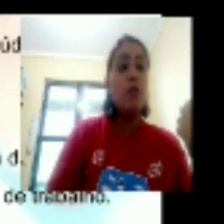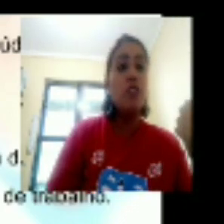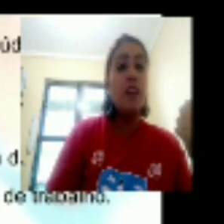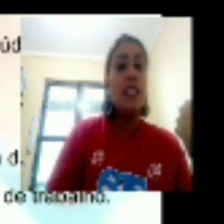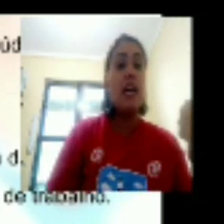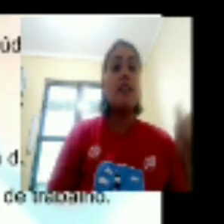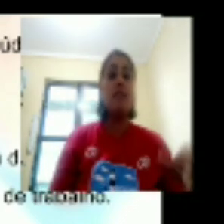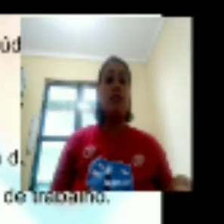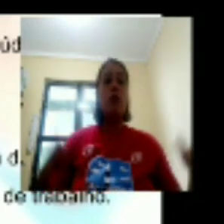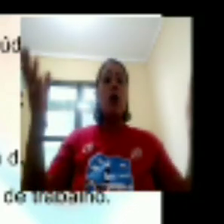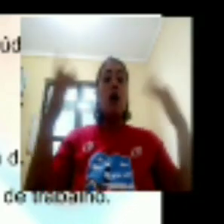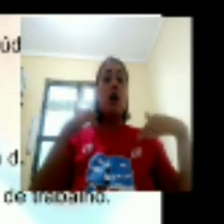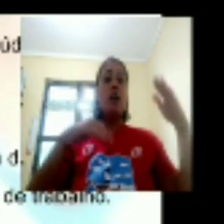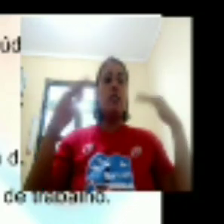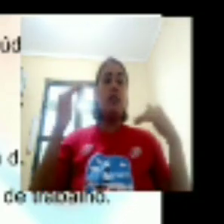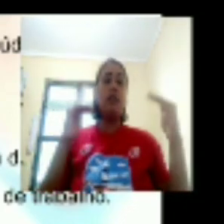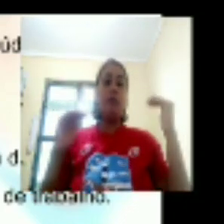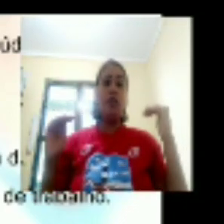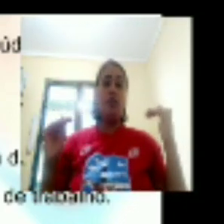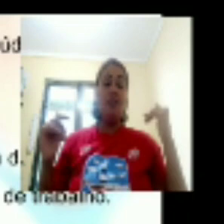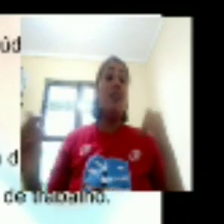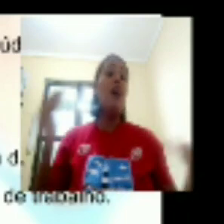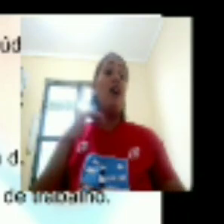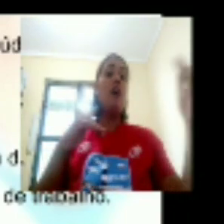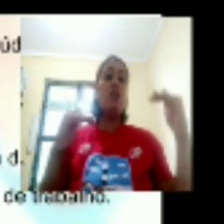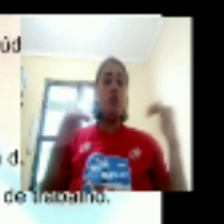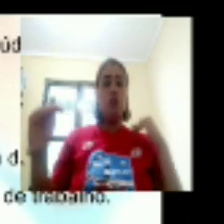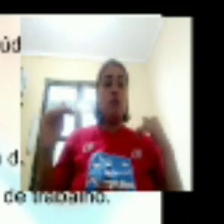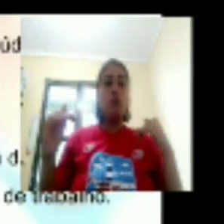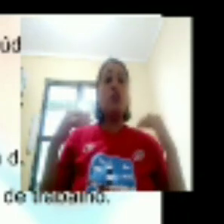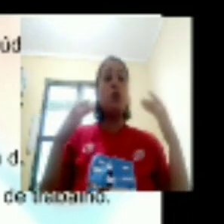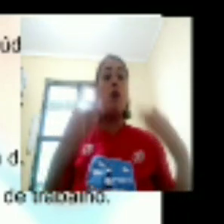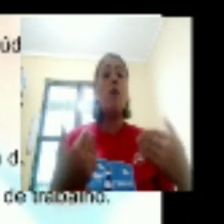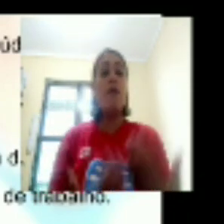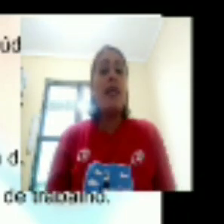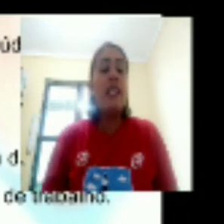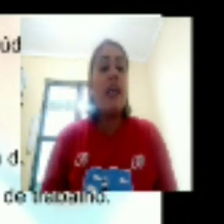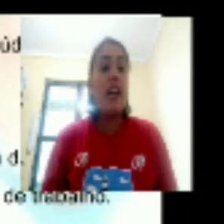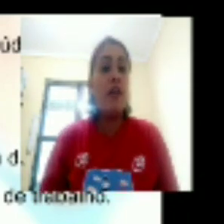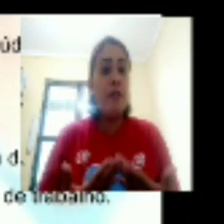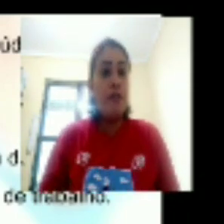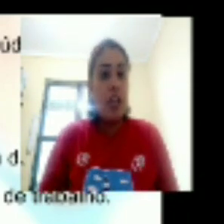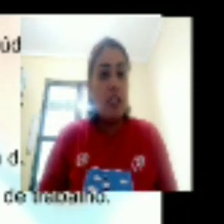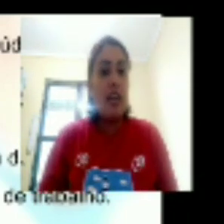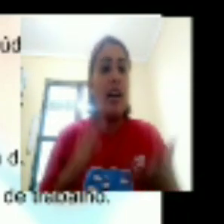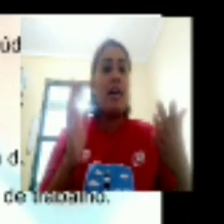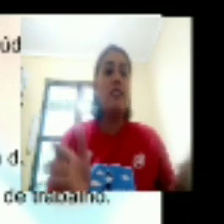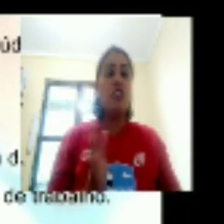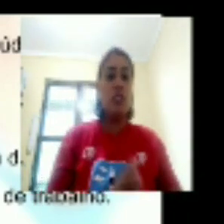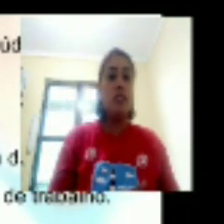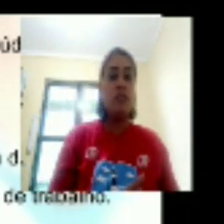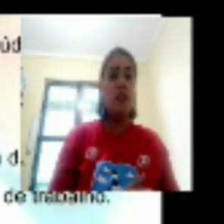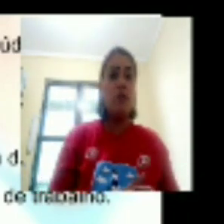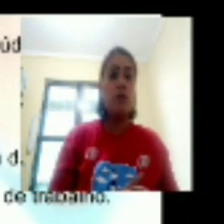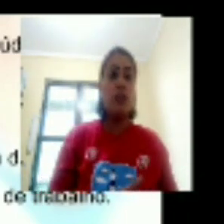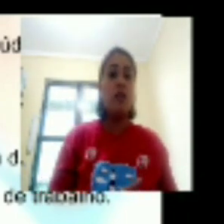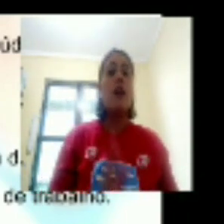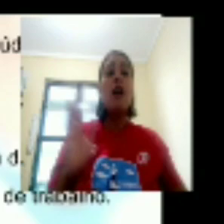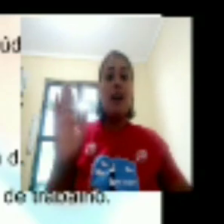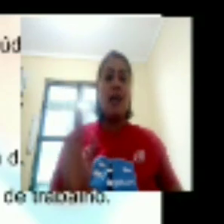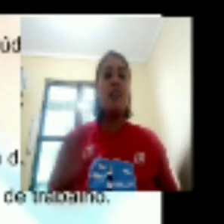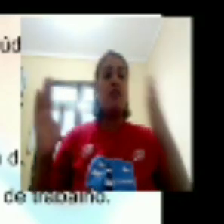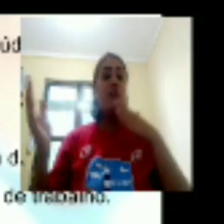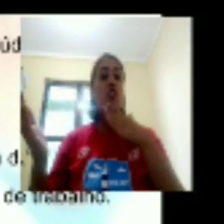Serviços Públicos Federais. Então, antigamente, antes do SUS, como é que era feita a assistência à